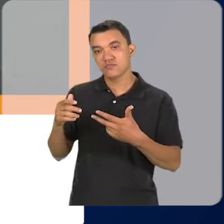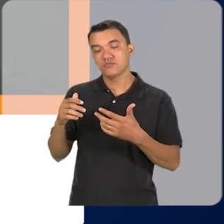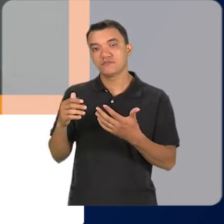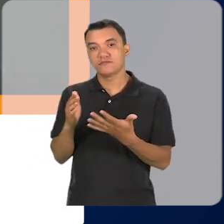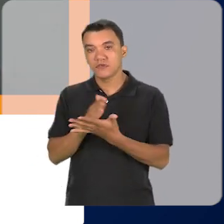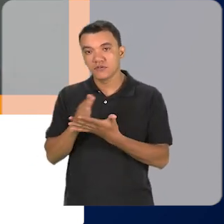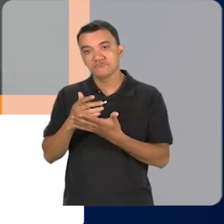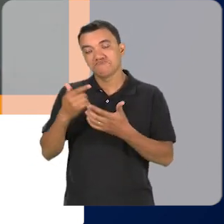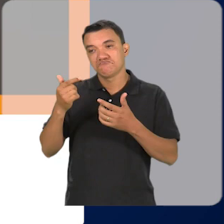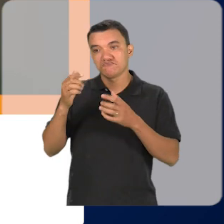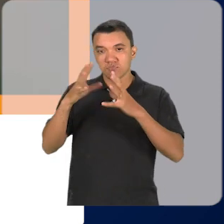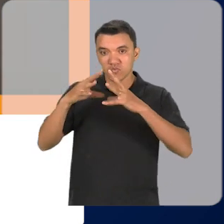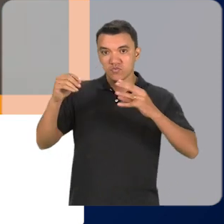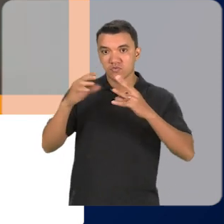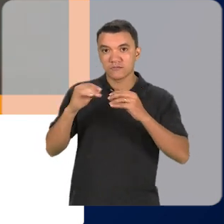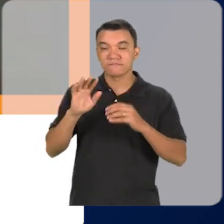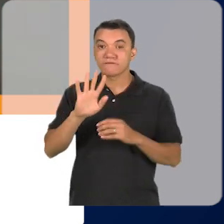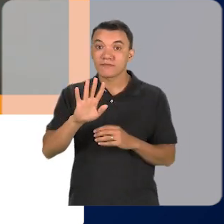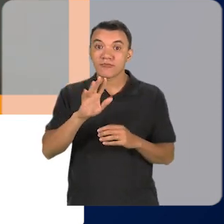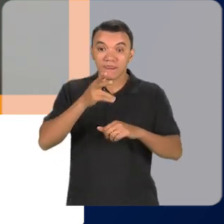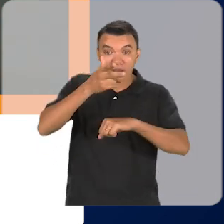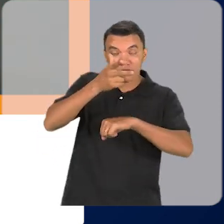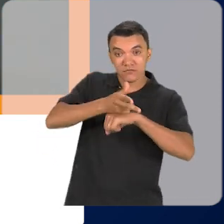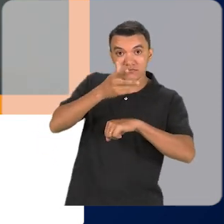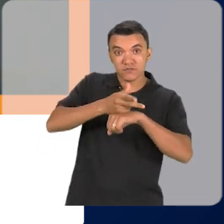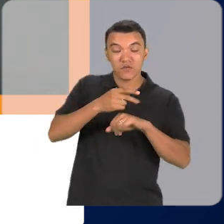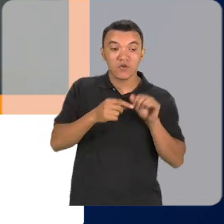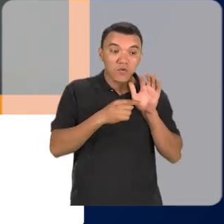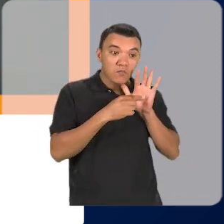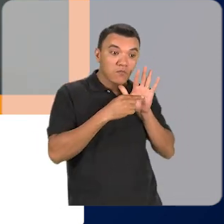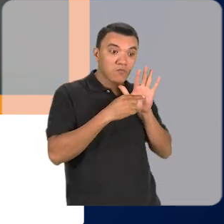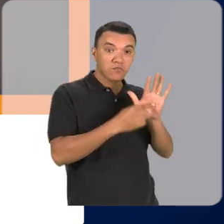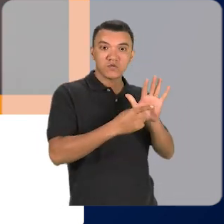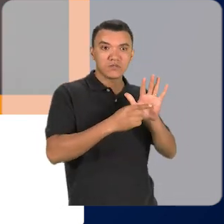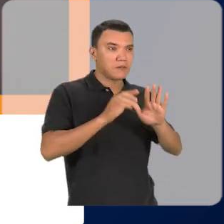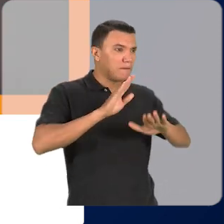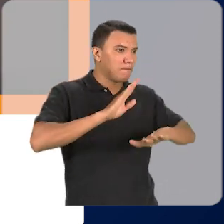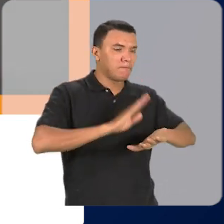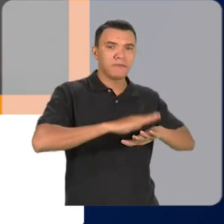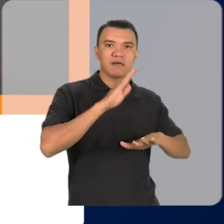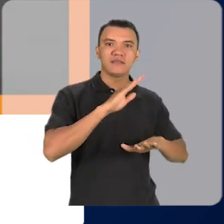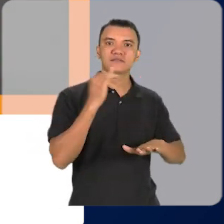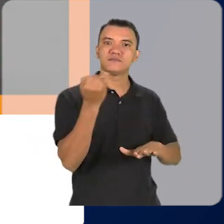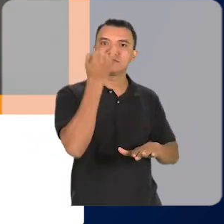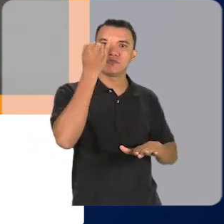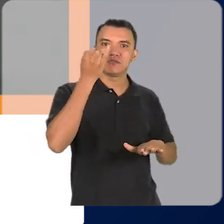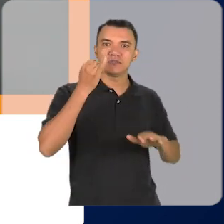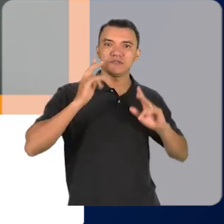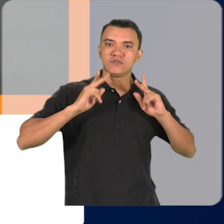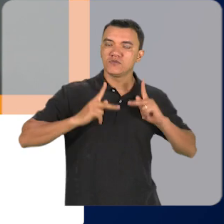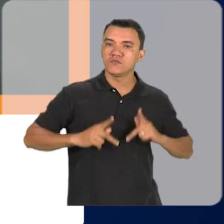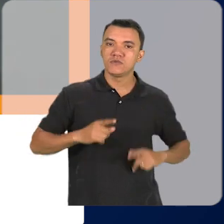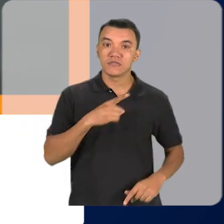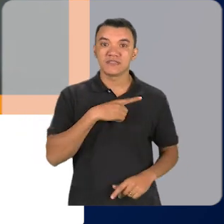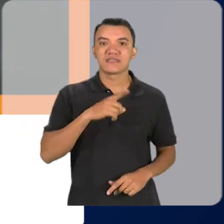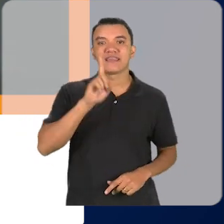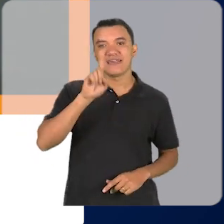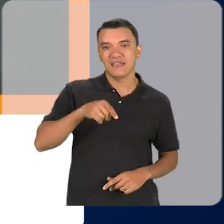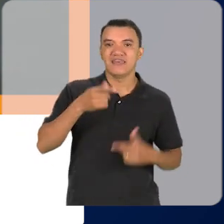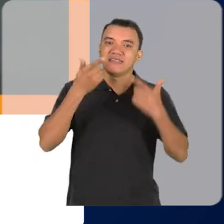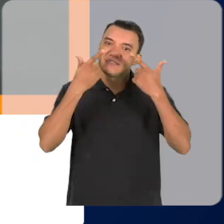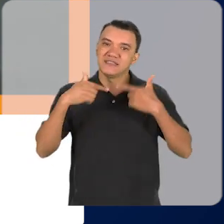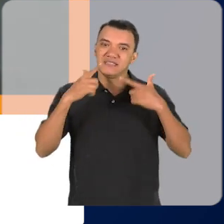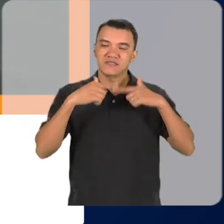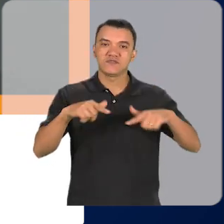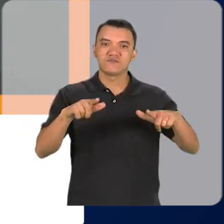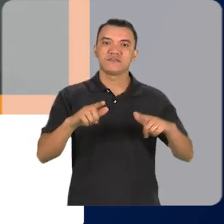esse documentário, ele enfatiza o maior patrimônio que o ser humano tem, que é a língua. É por meio da